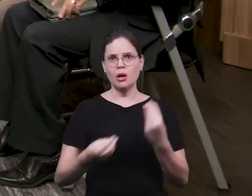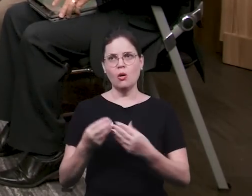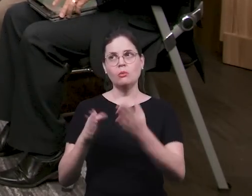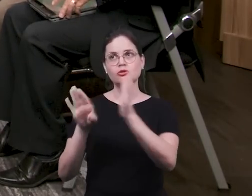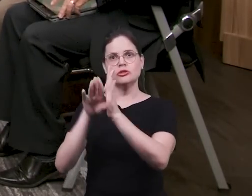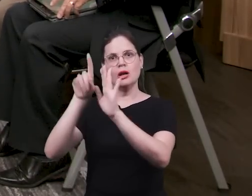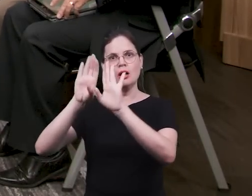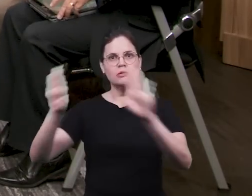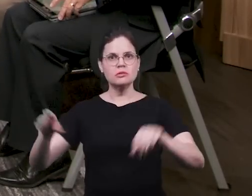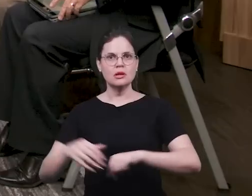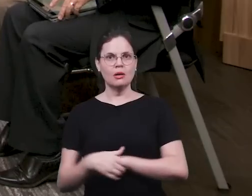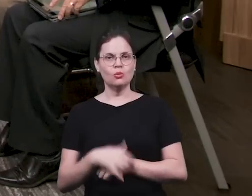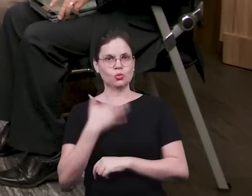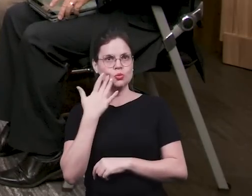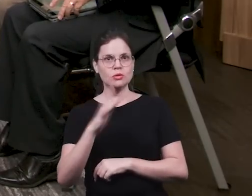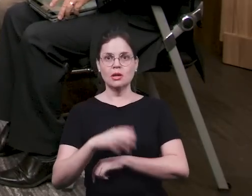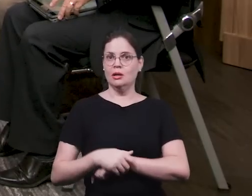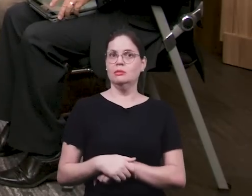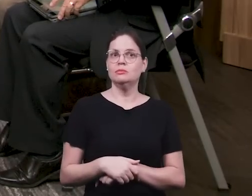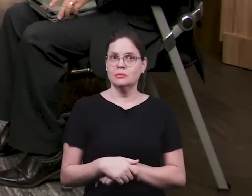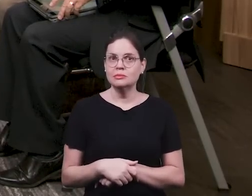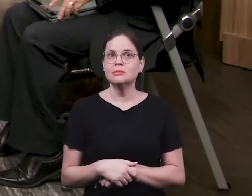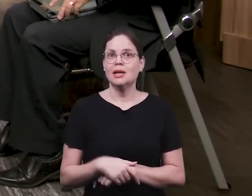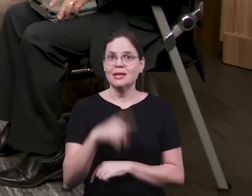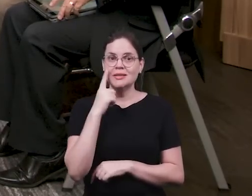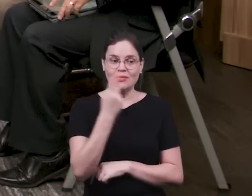Então, até